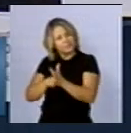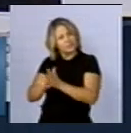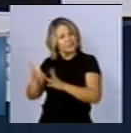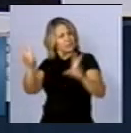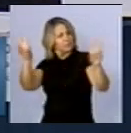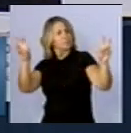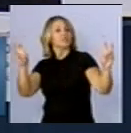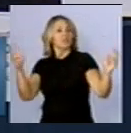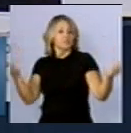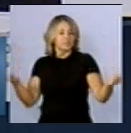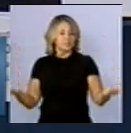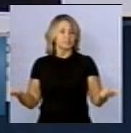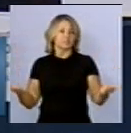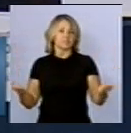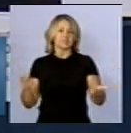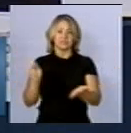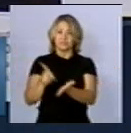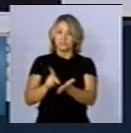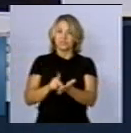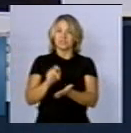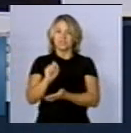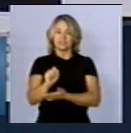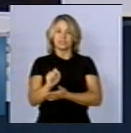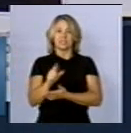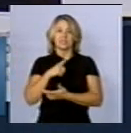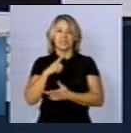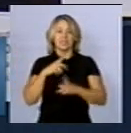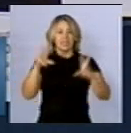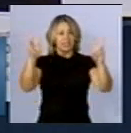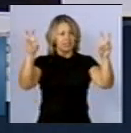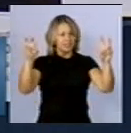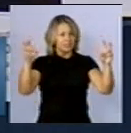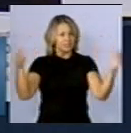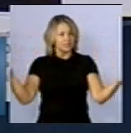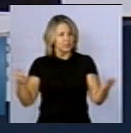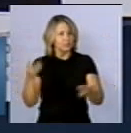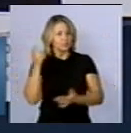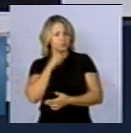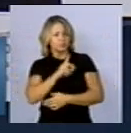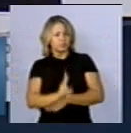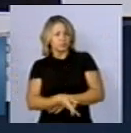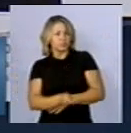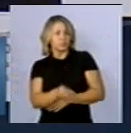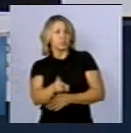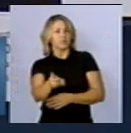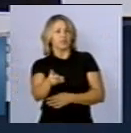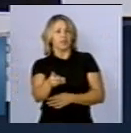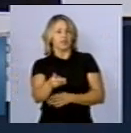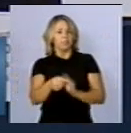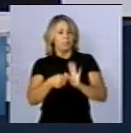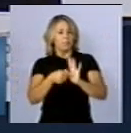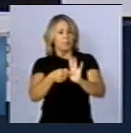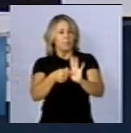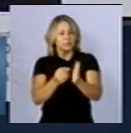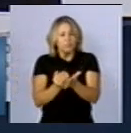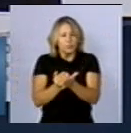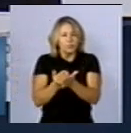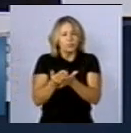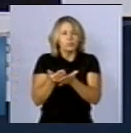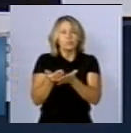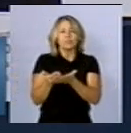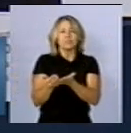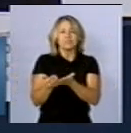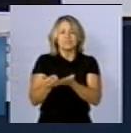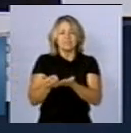esses temas né na verdade temas aí que estão de fato são indícios é